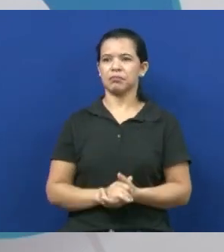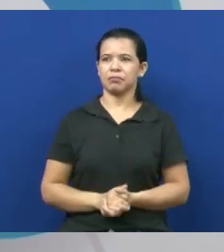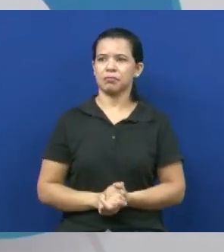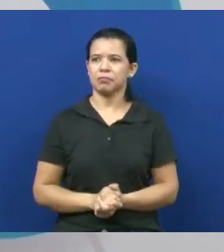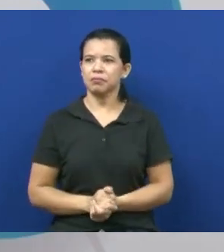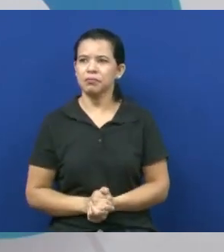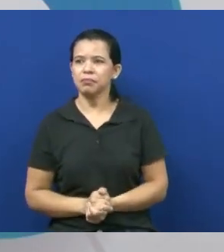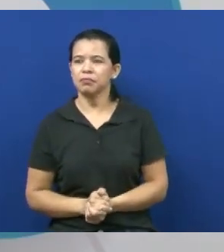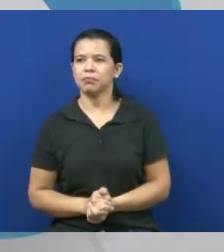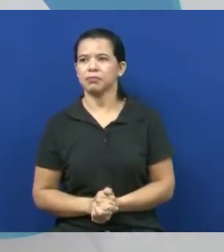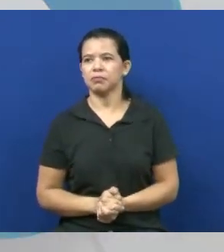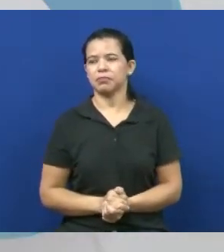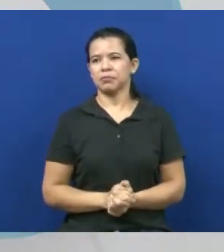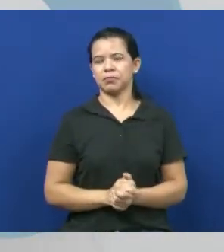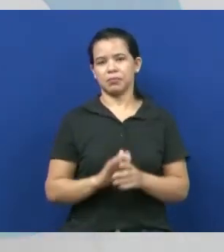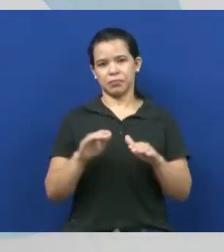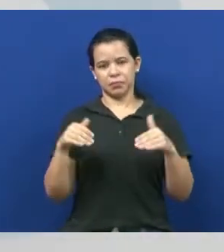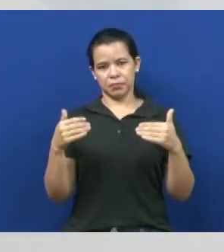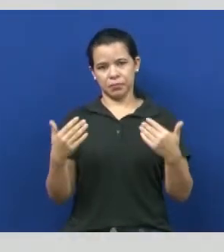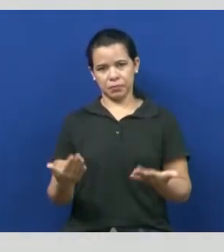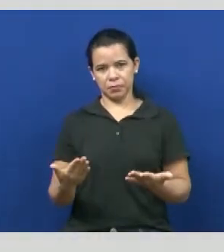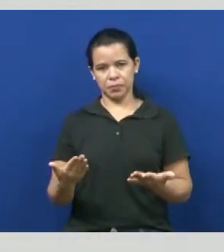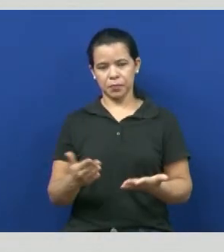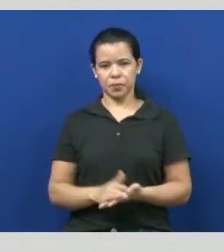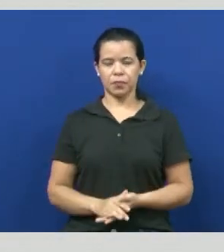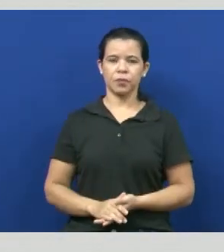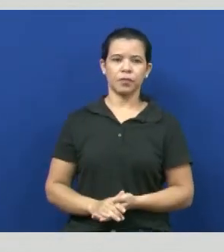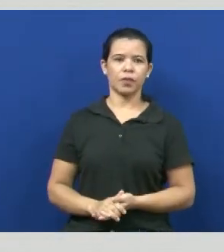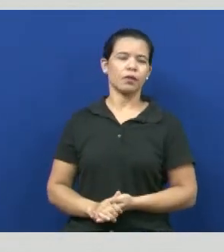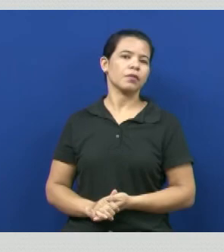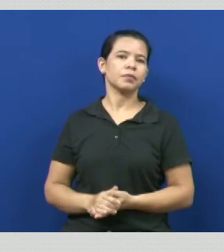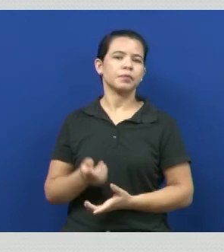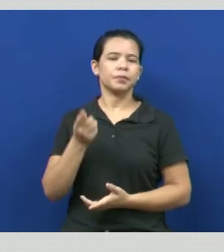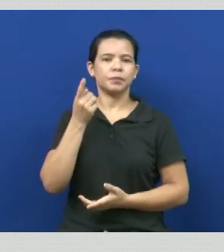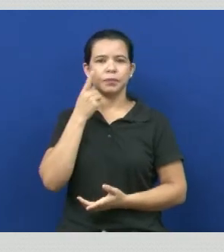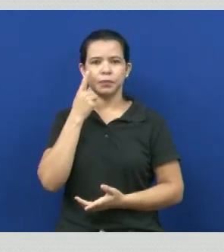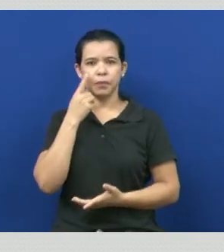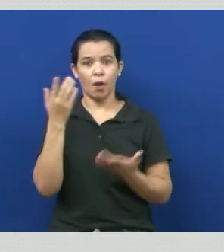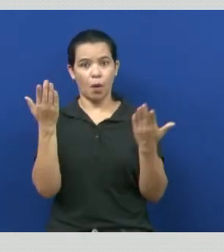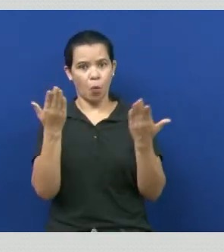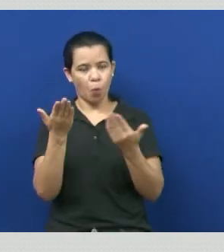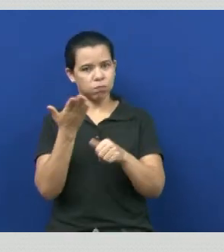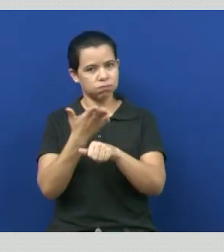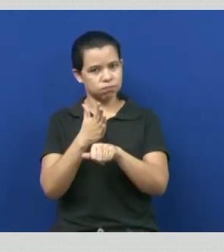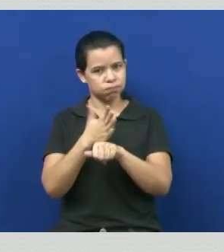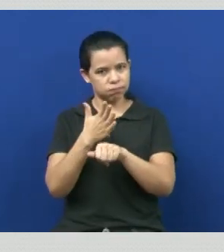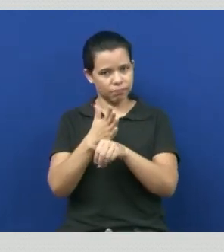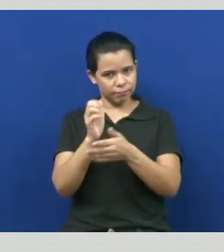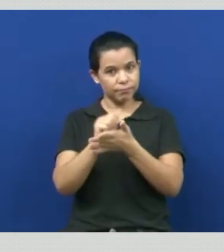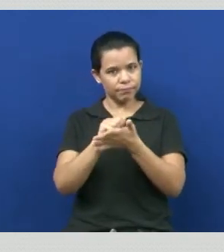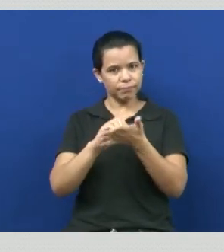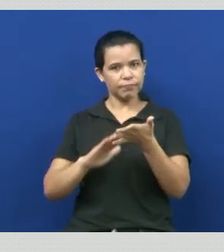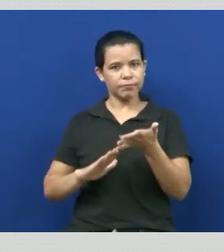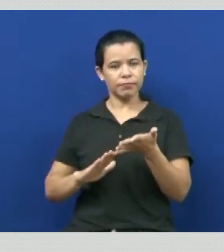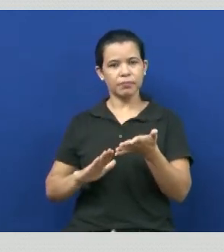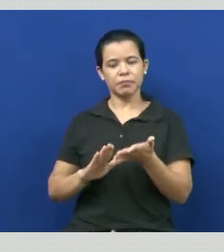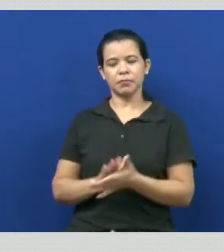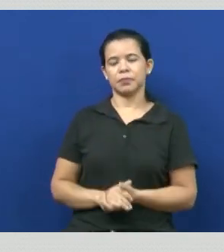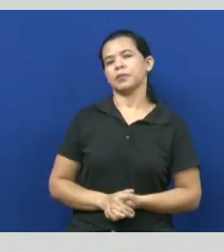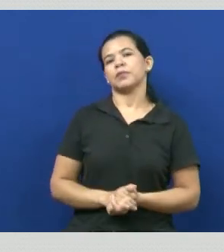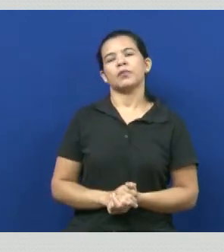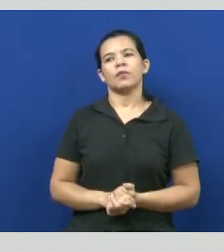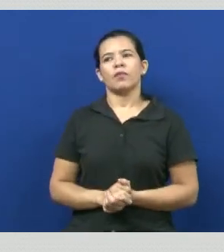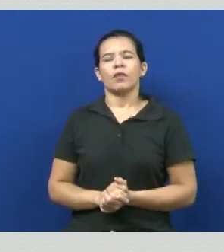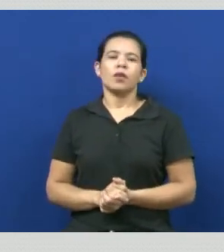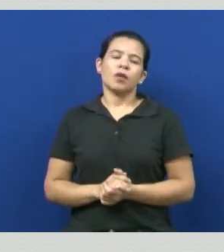Ok? Então, gente, volta aqui. Vamos exercitar um pouquinho. Né? O nosso tempo, o nosso